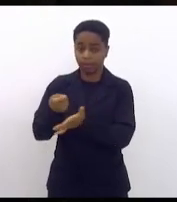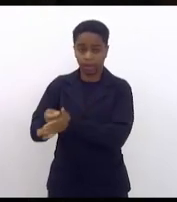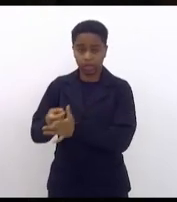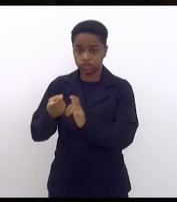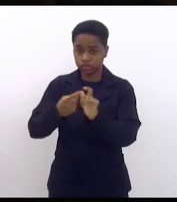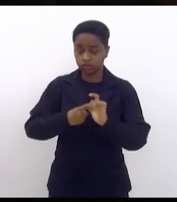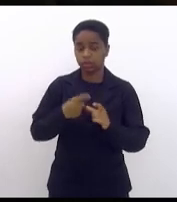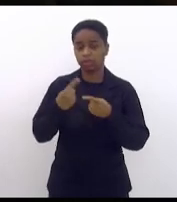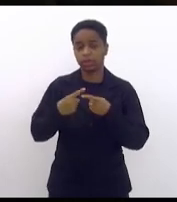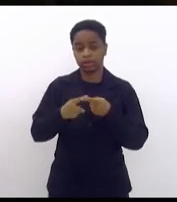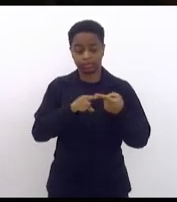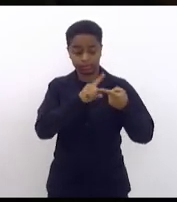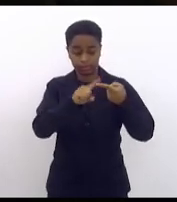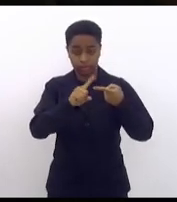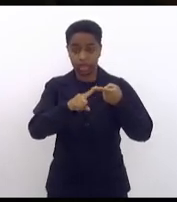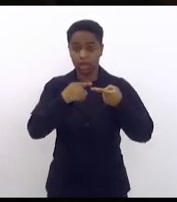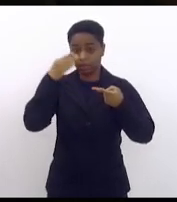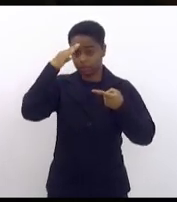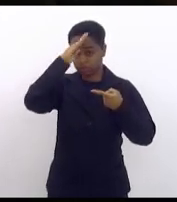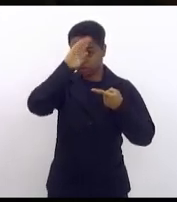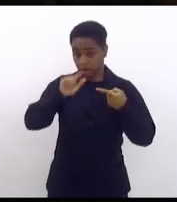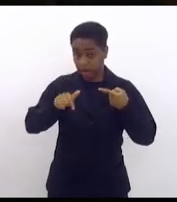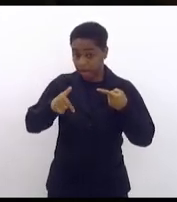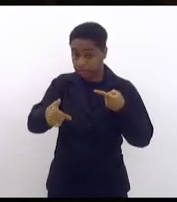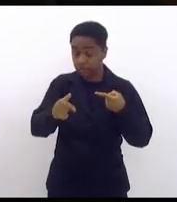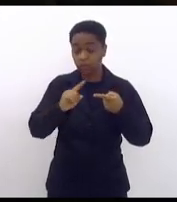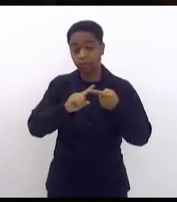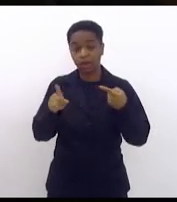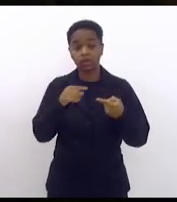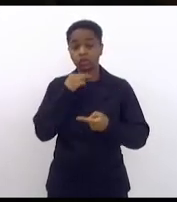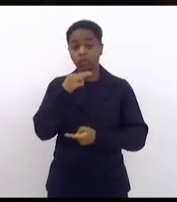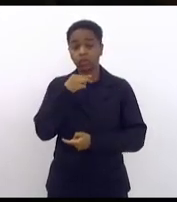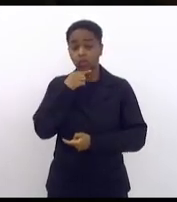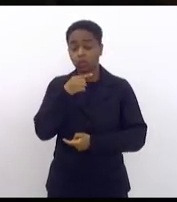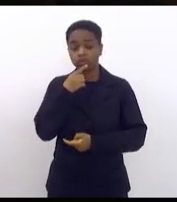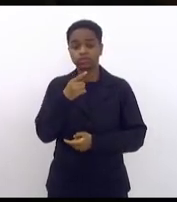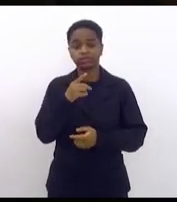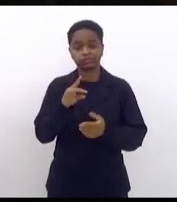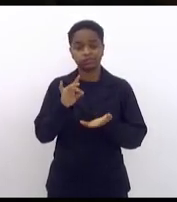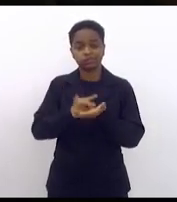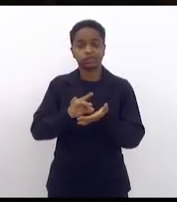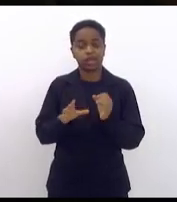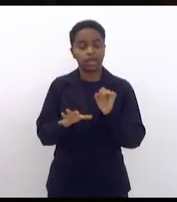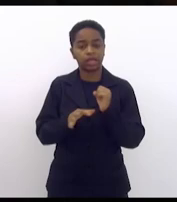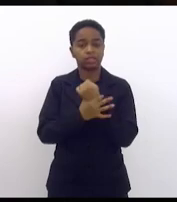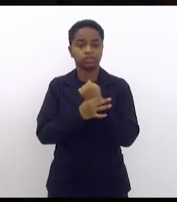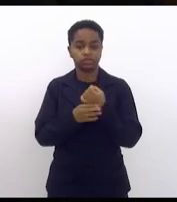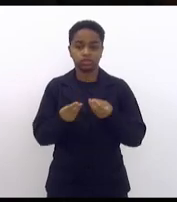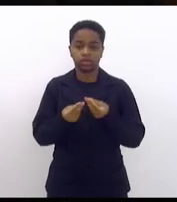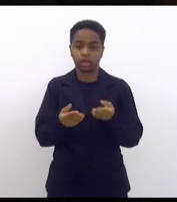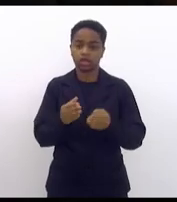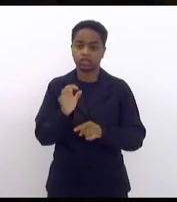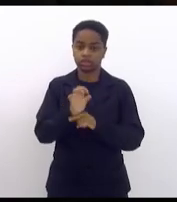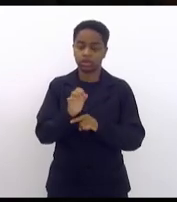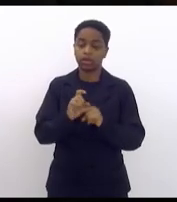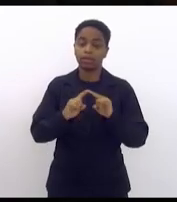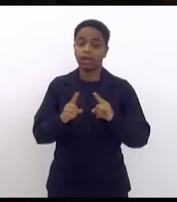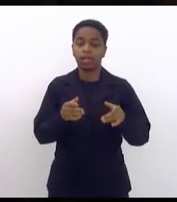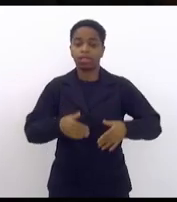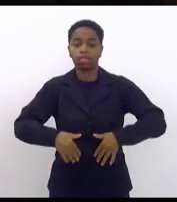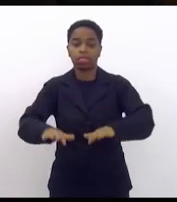lugar, porque Bolsonaro tomou uma medida sem garantia contrapartida aos Estados. Empurrou esse pepino para o